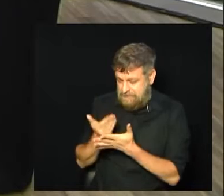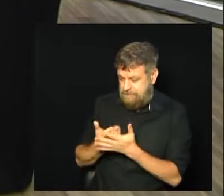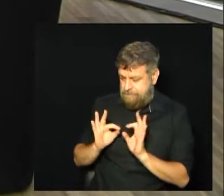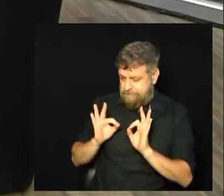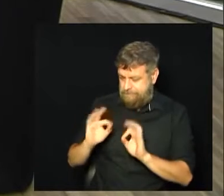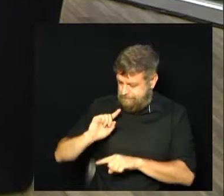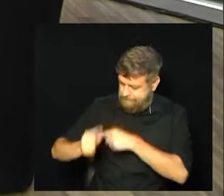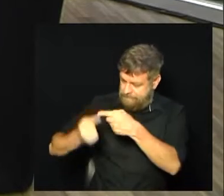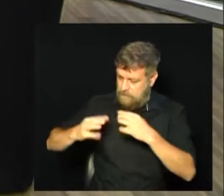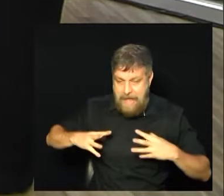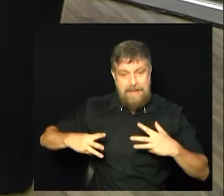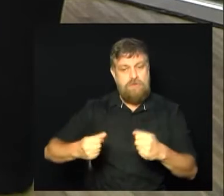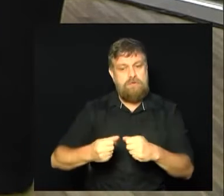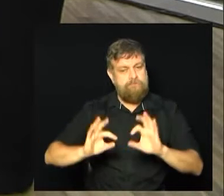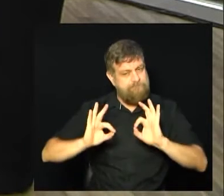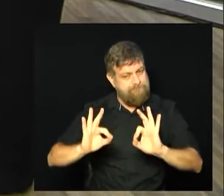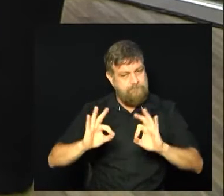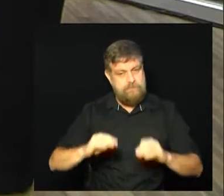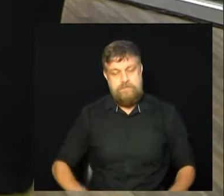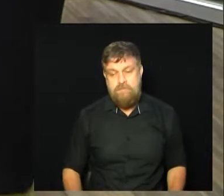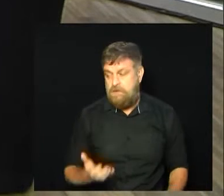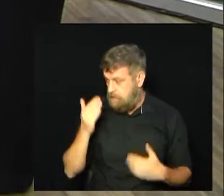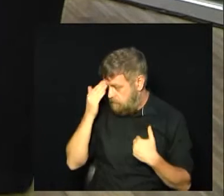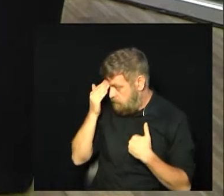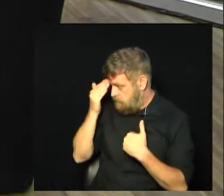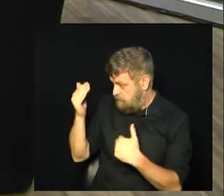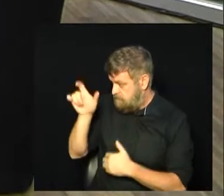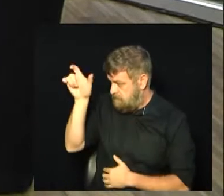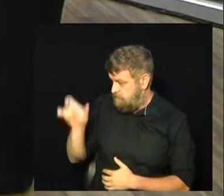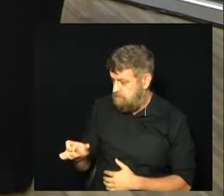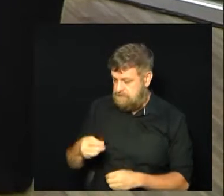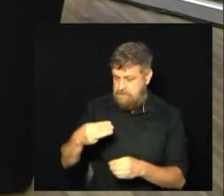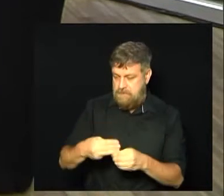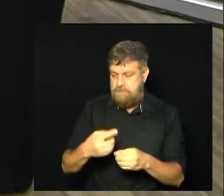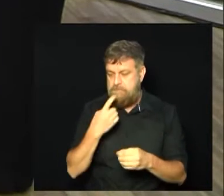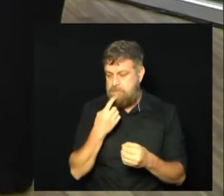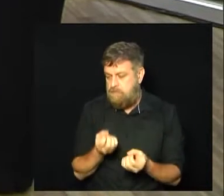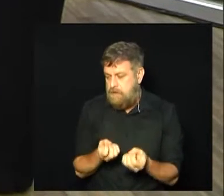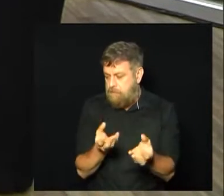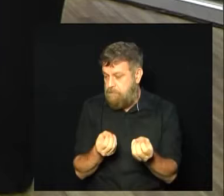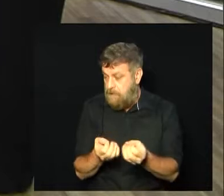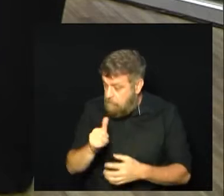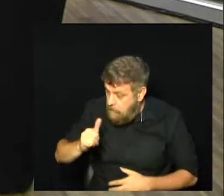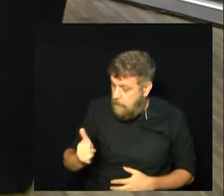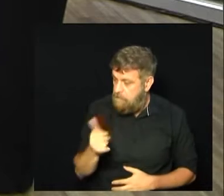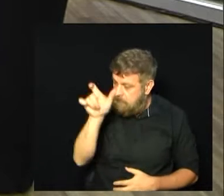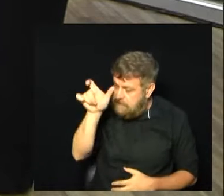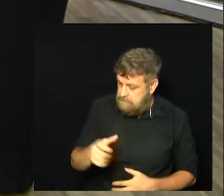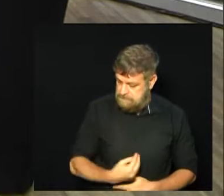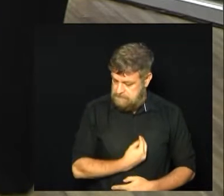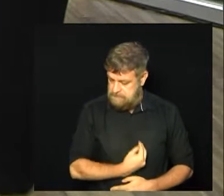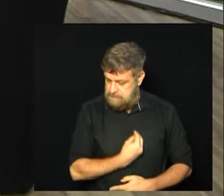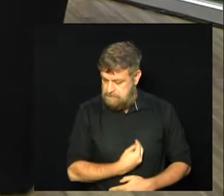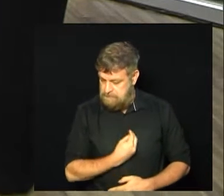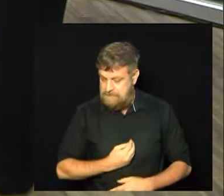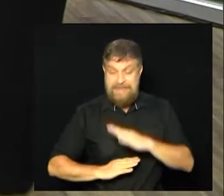todos vocês. Mirna Abreu, quero agradecer a sua presença aqui com as notícias da Metrópole de Campinas. Já vamos aproveitar para falar das notícias